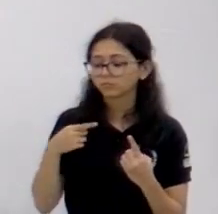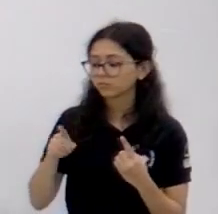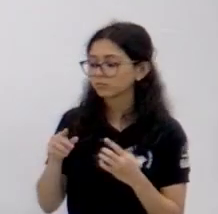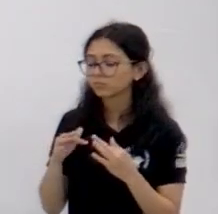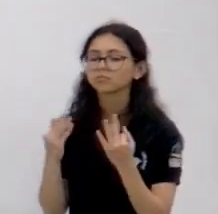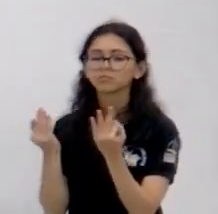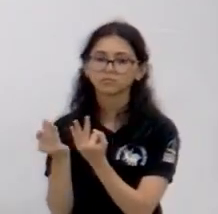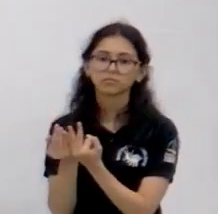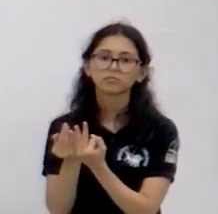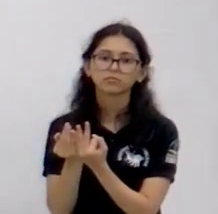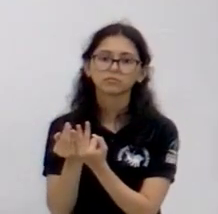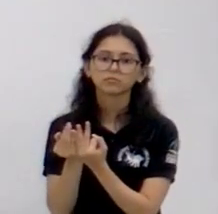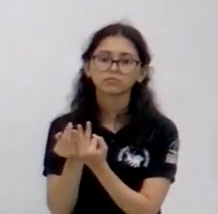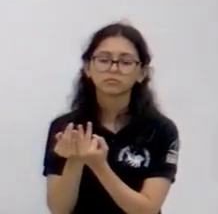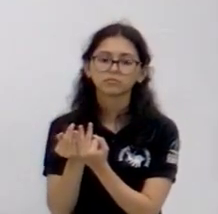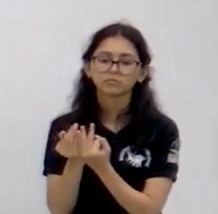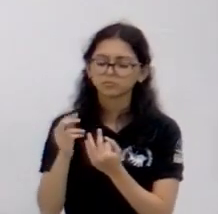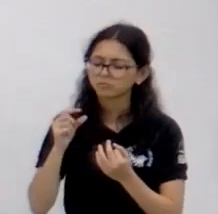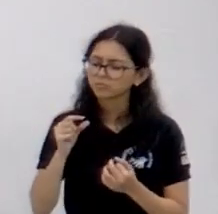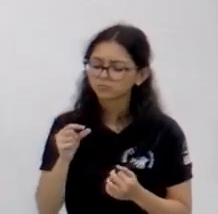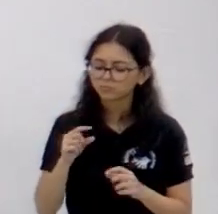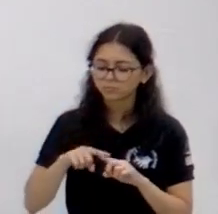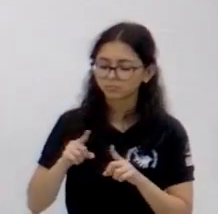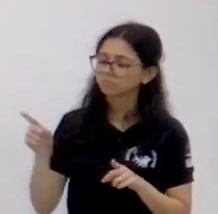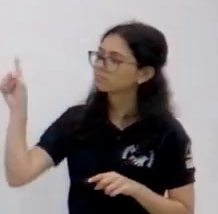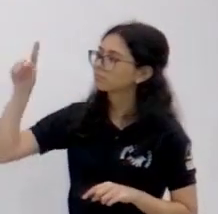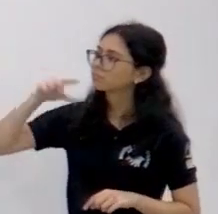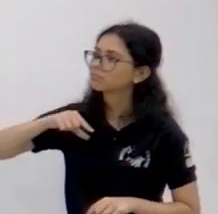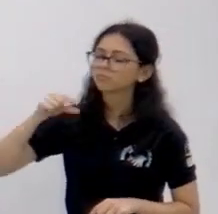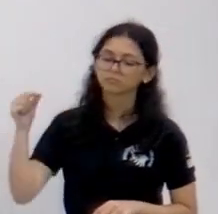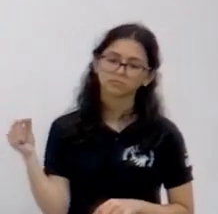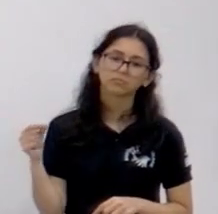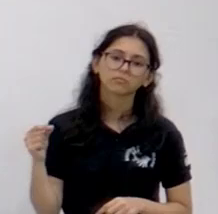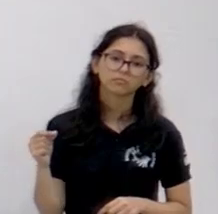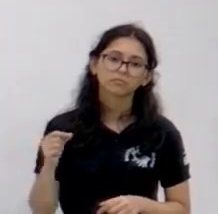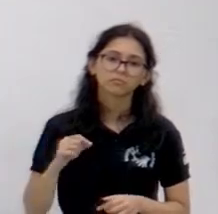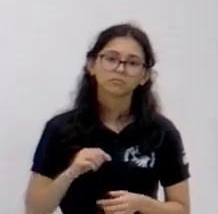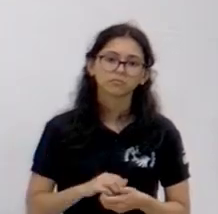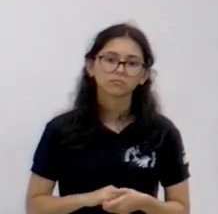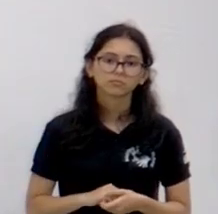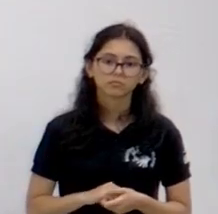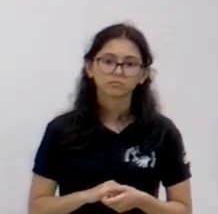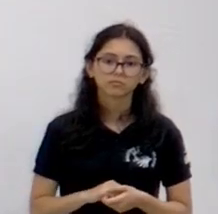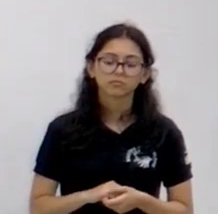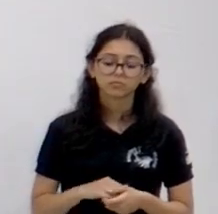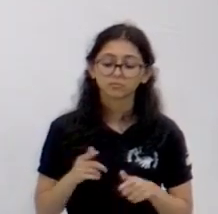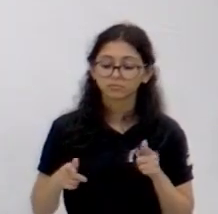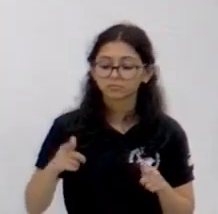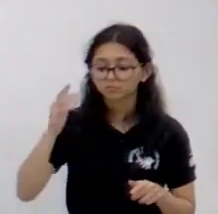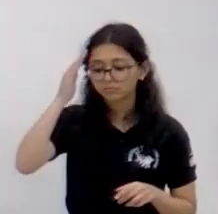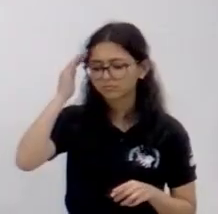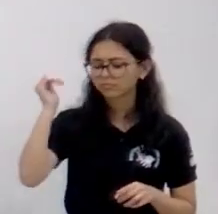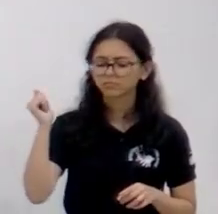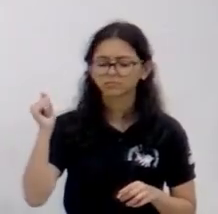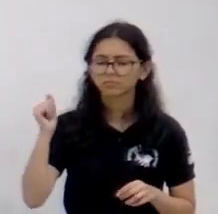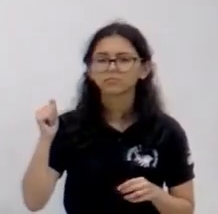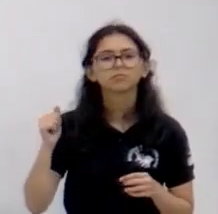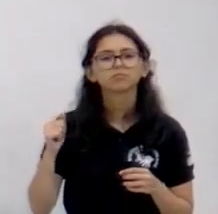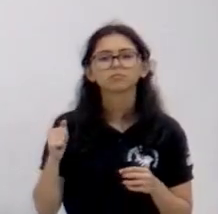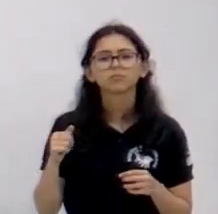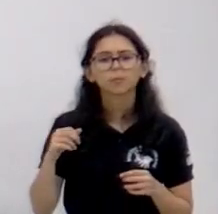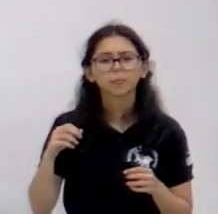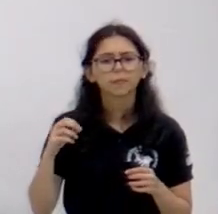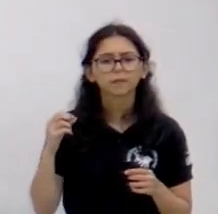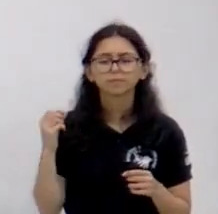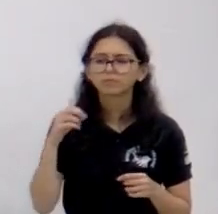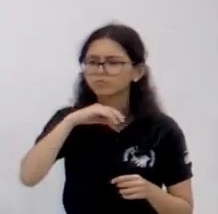mim. Pensa em mim. Eu sou a última alternativa, não conte comigo, não pense em